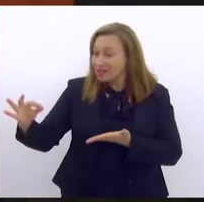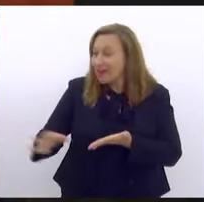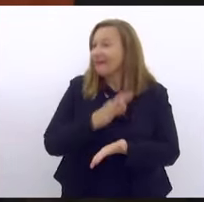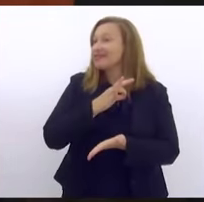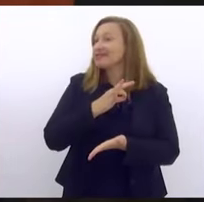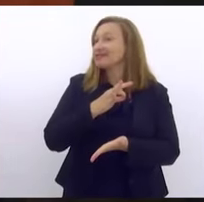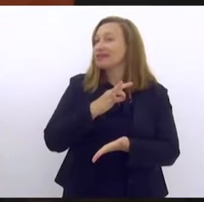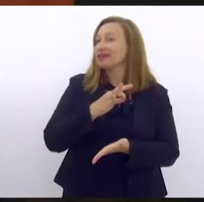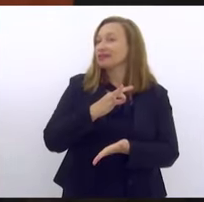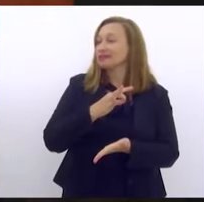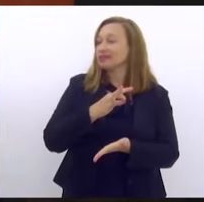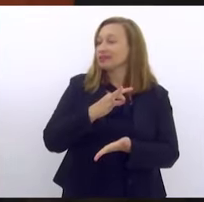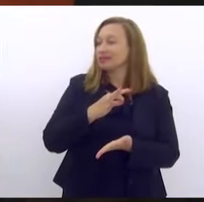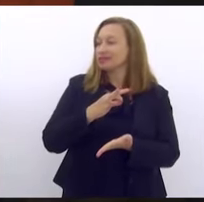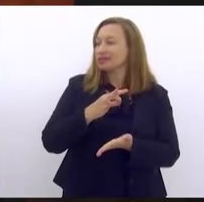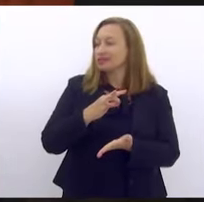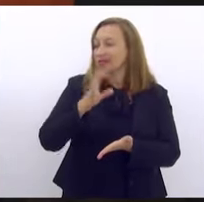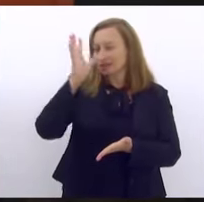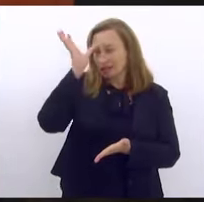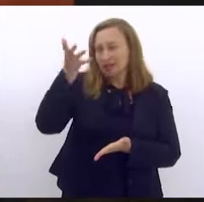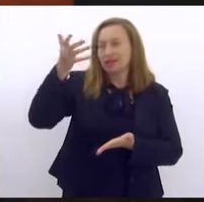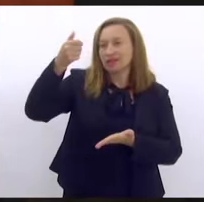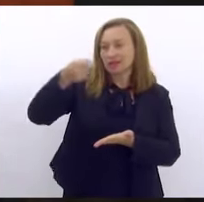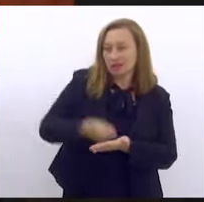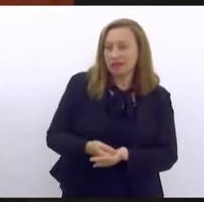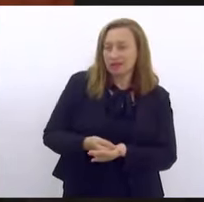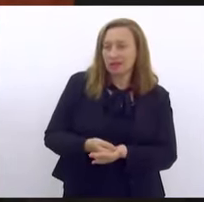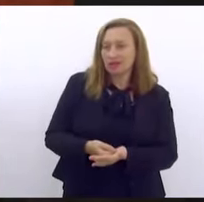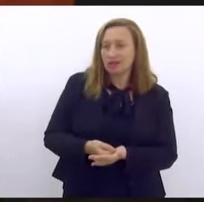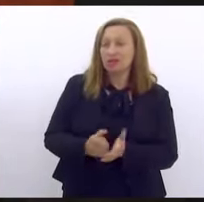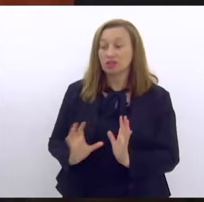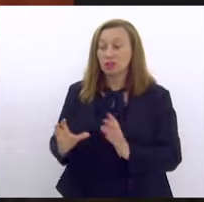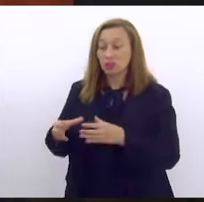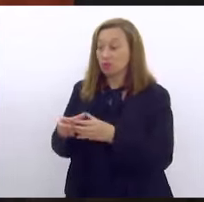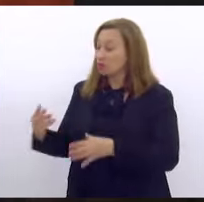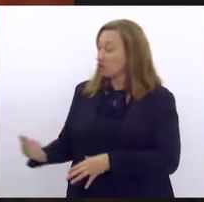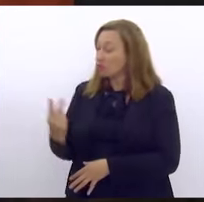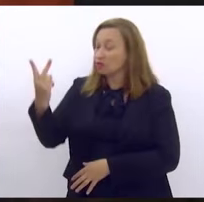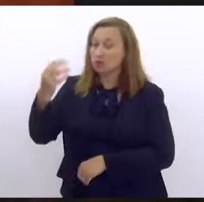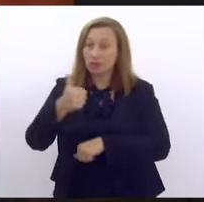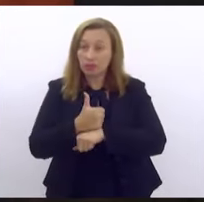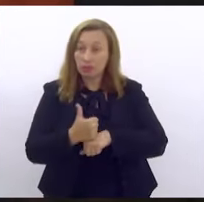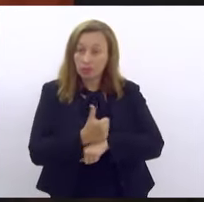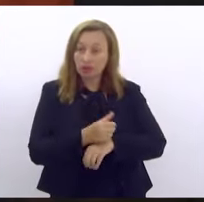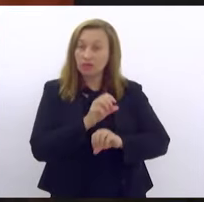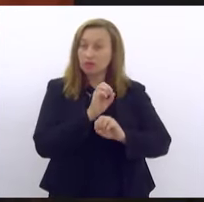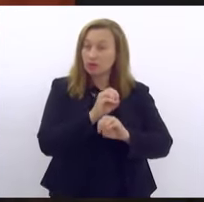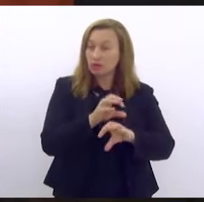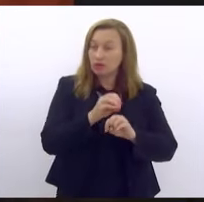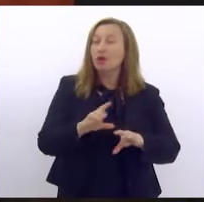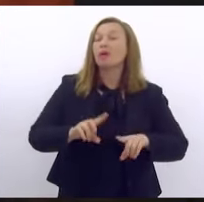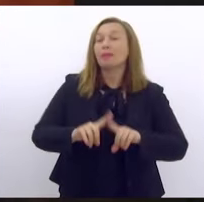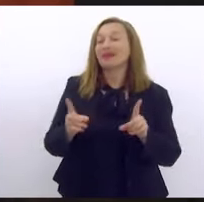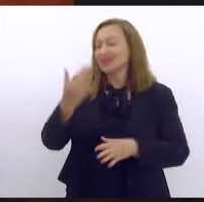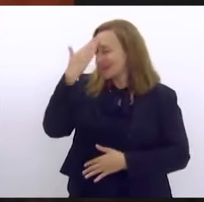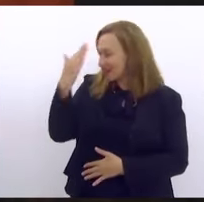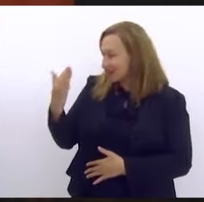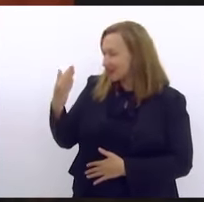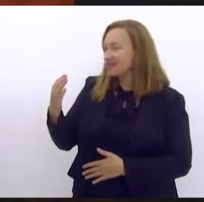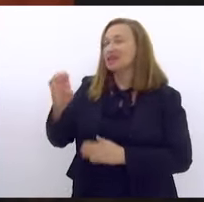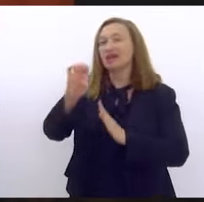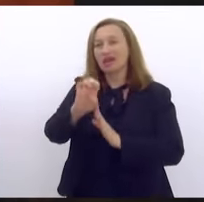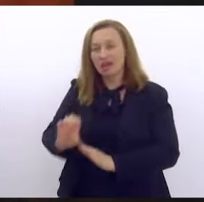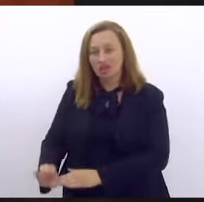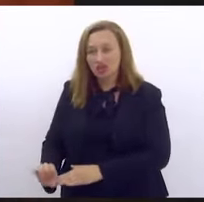decidir, de ajudar essa classe tão honrosa que é ser professor, mas também agradecer a toda a esquerda, todo o PSOL,